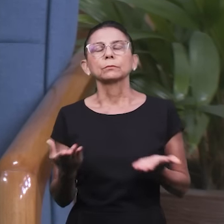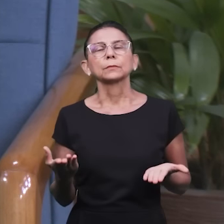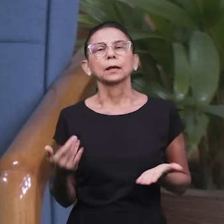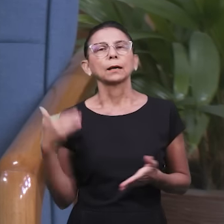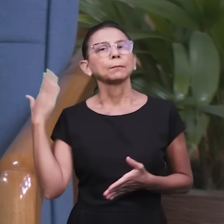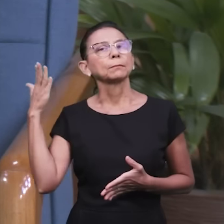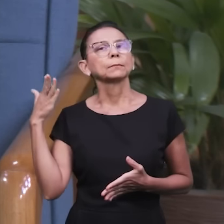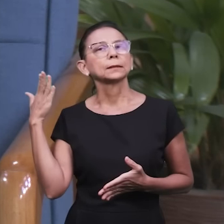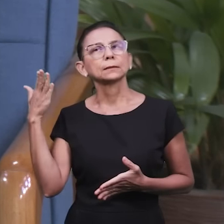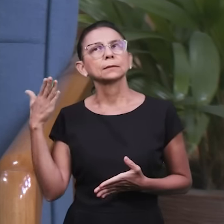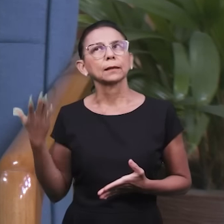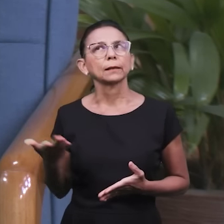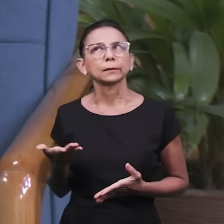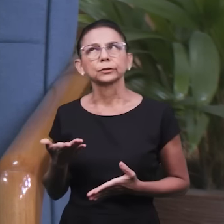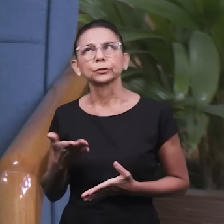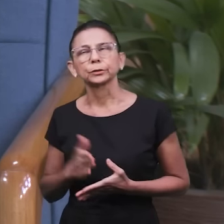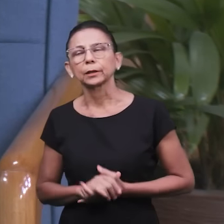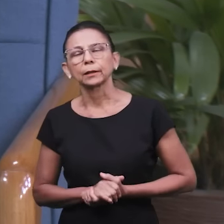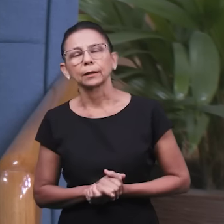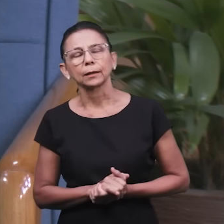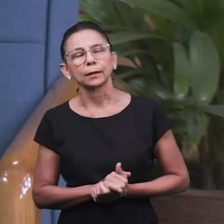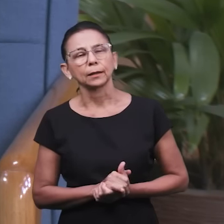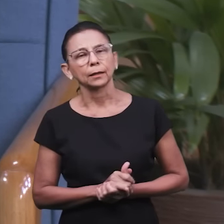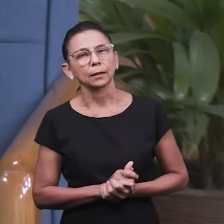que alguém